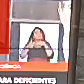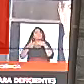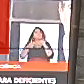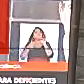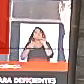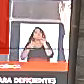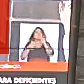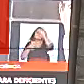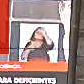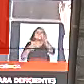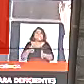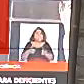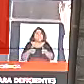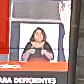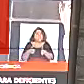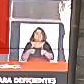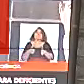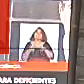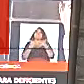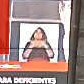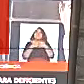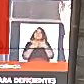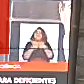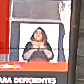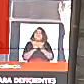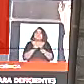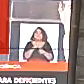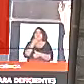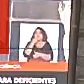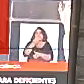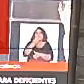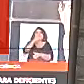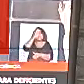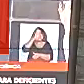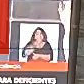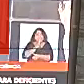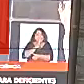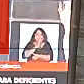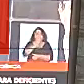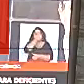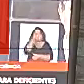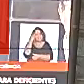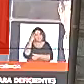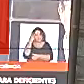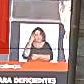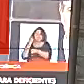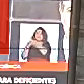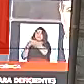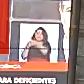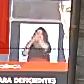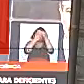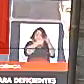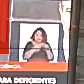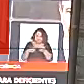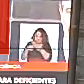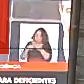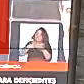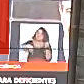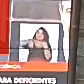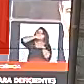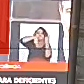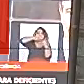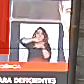transporte gratuito entre os municípios, intermunicipal, para as pessoas com deficiência. Então, nós temos aí